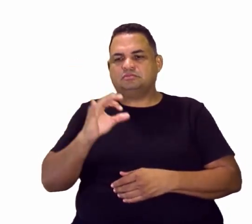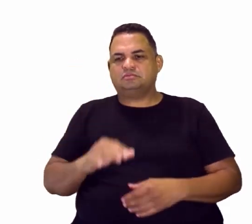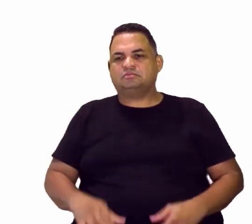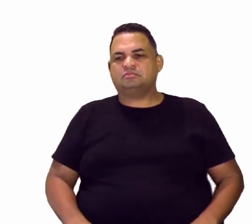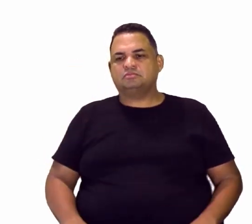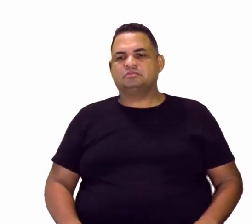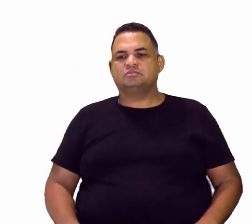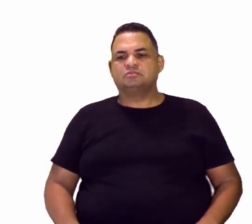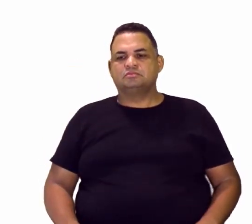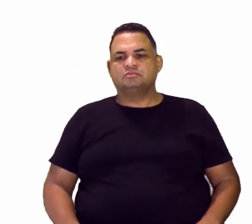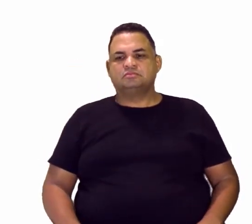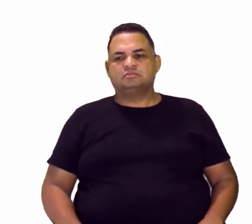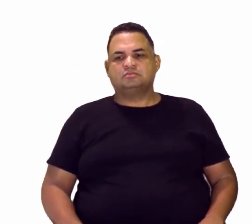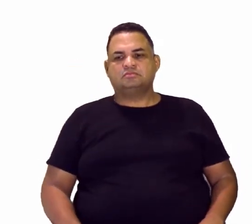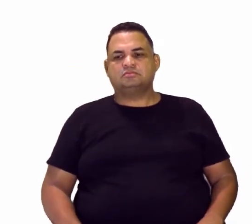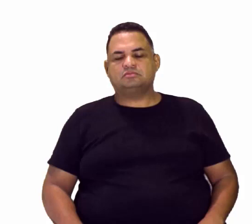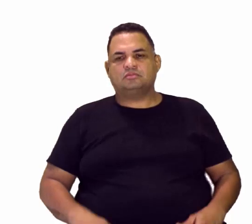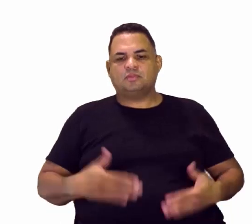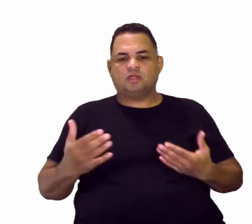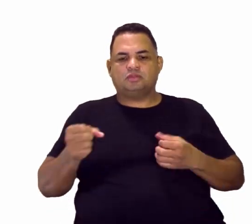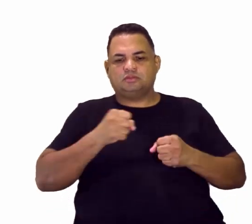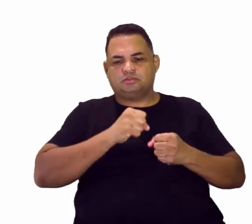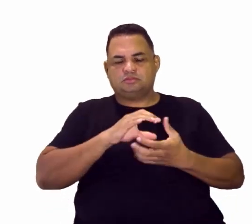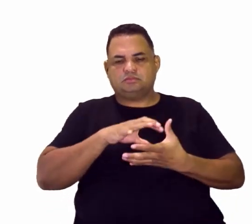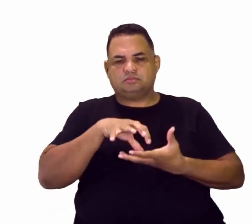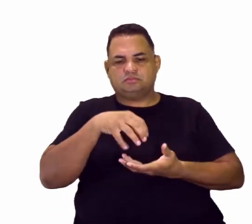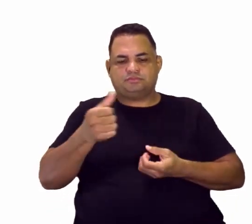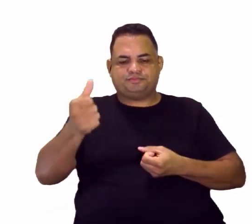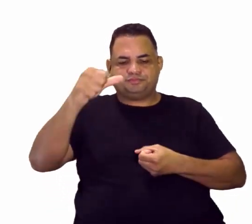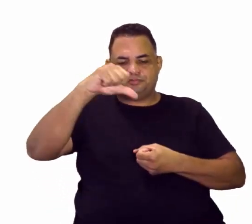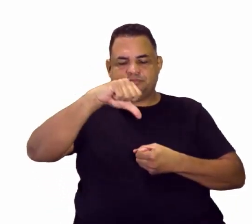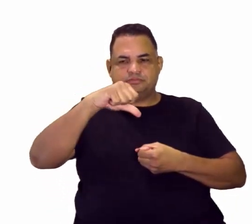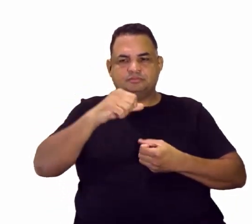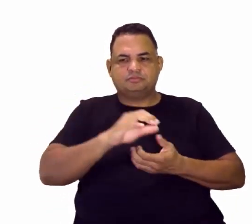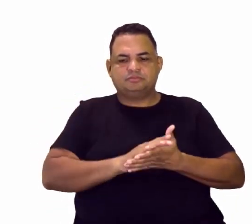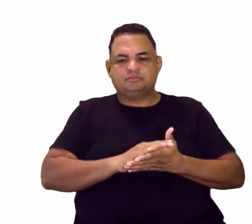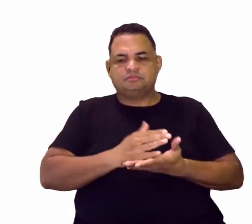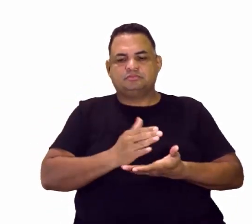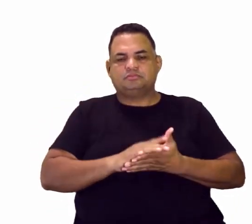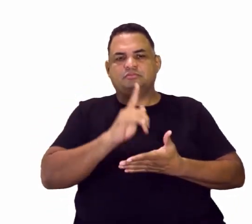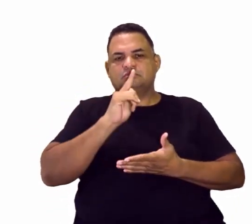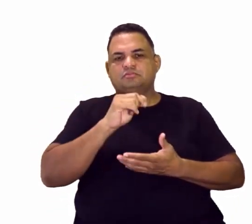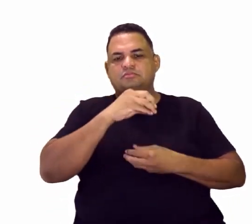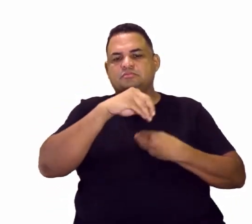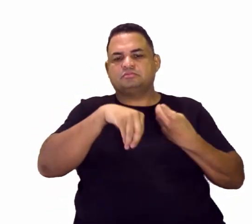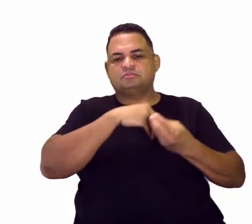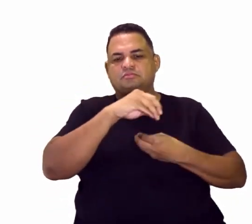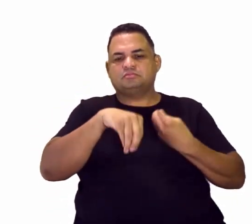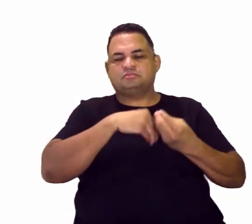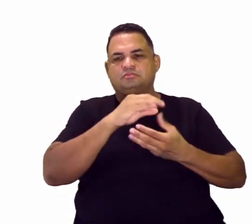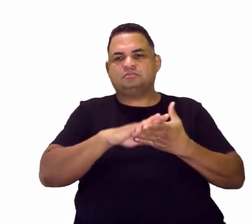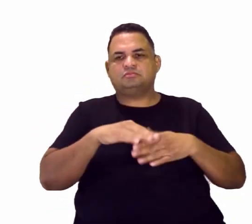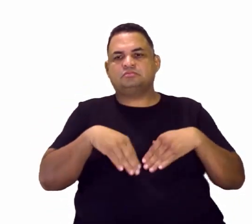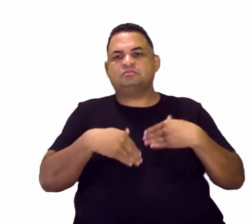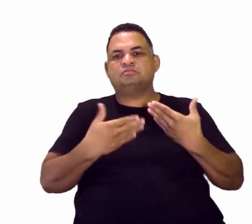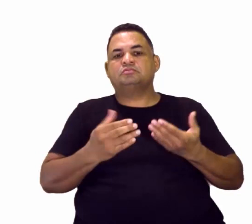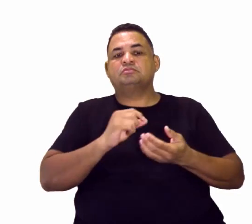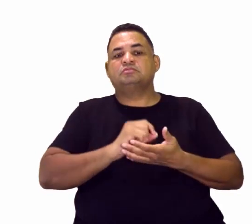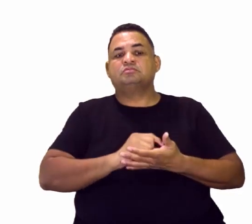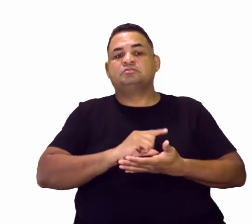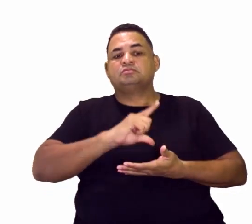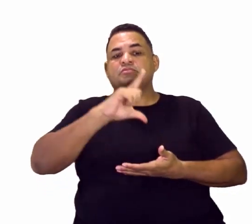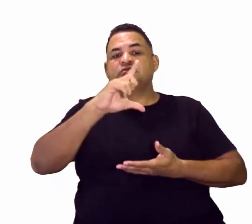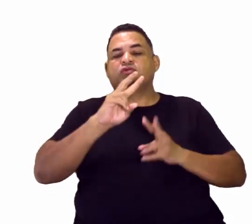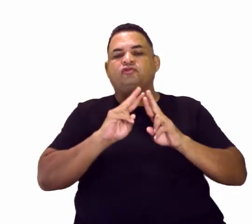amostra. E quando eu agitei, coloquei a gasolina, misturei com a água, quanto foi que aumentou